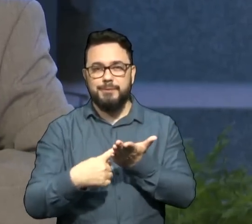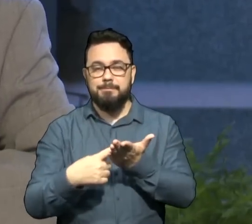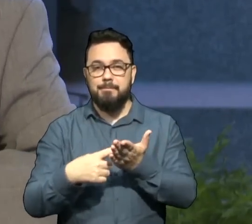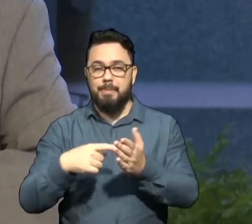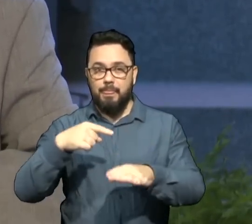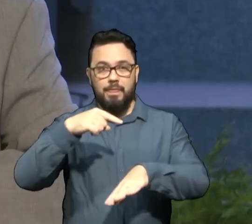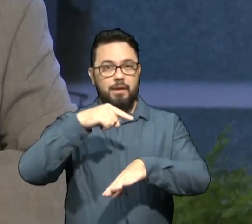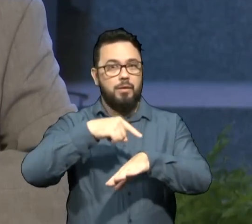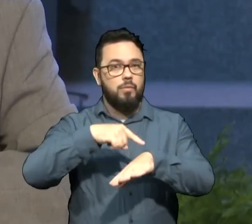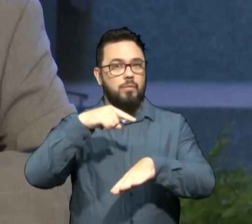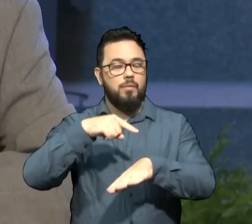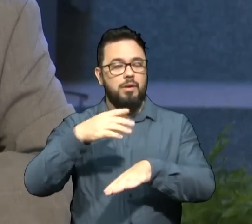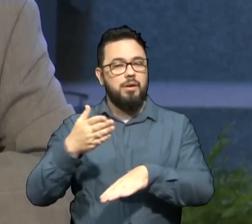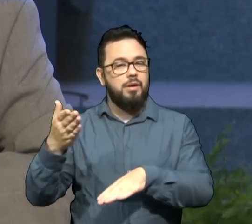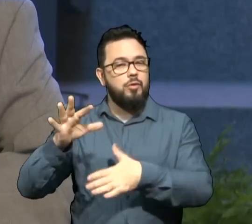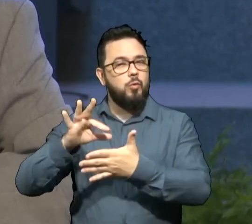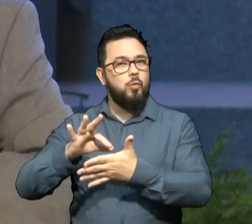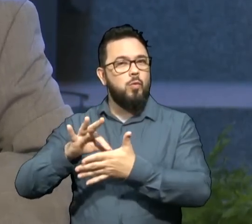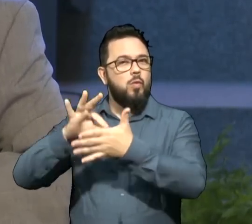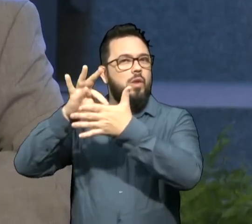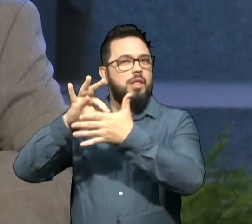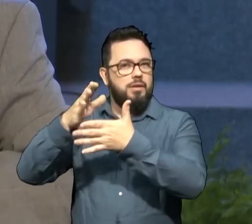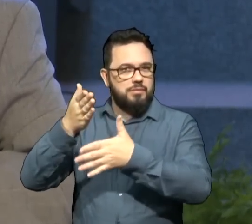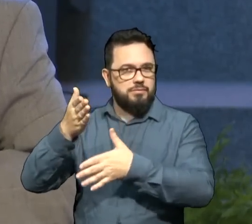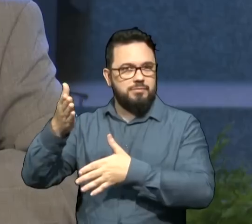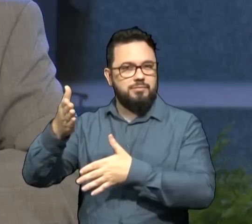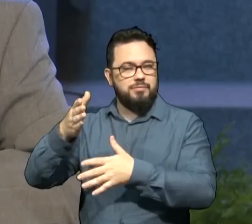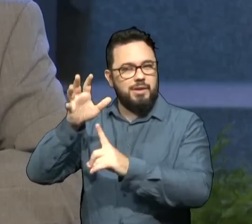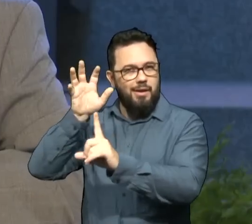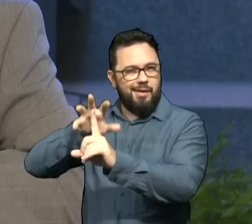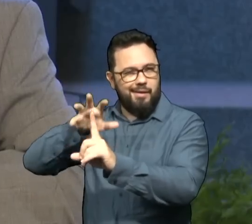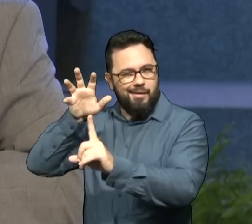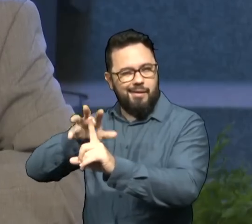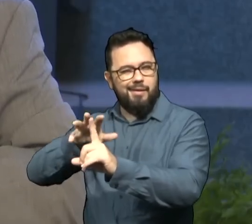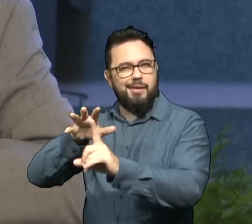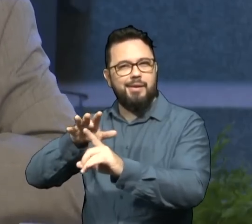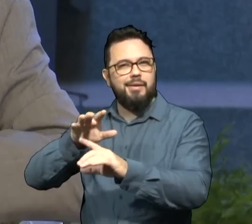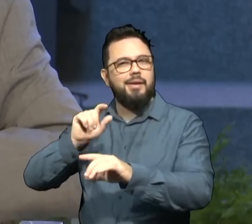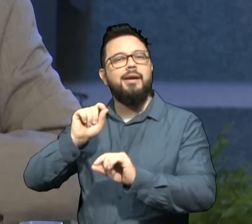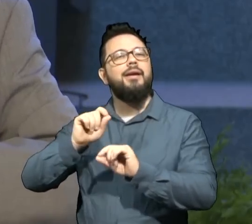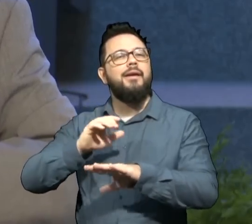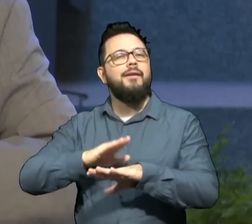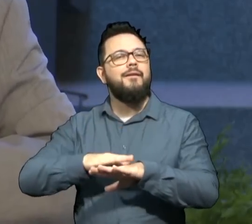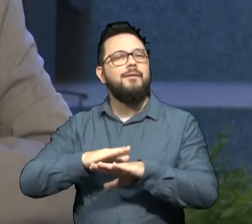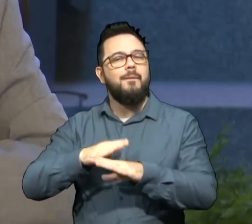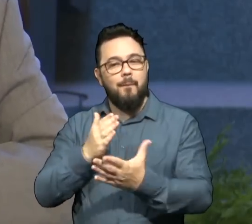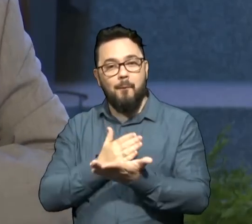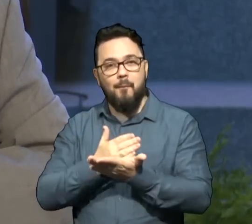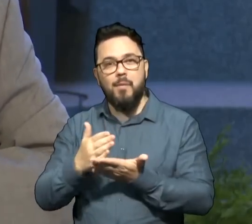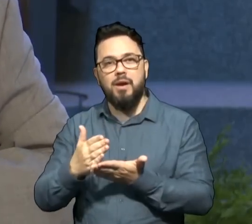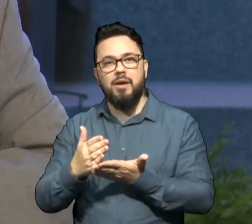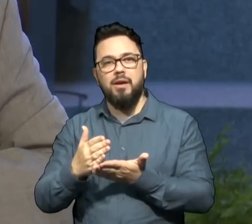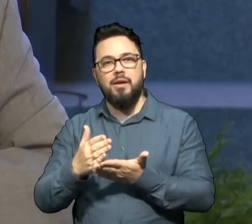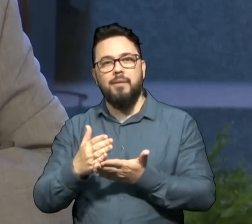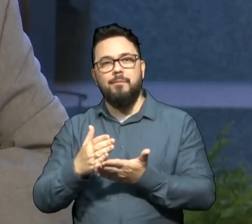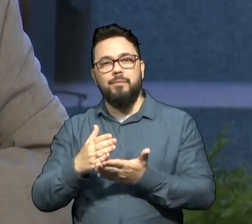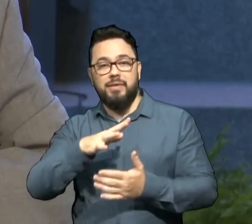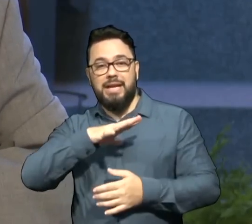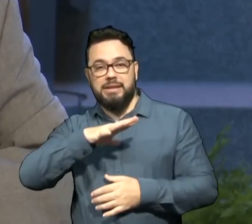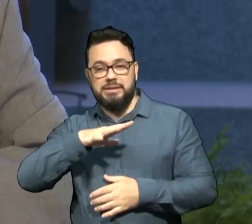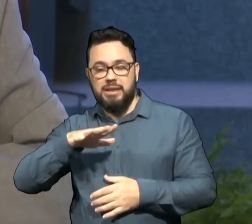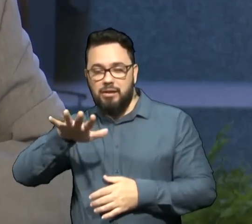Imperador começou no ano 29 antes de crist Quem sediou o culto ao Imperador foram as cidades da Ásia